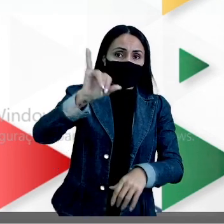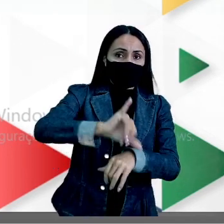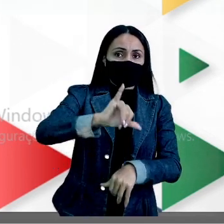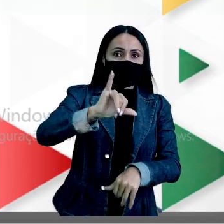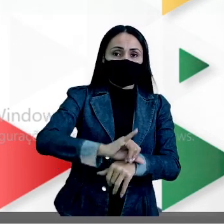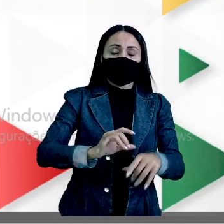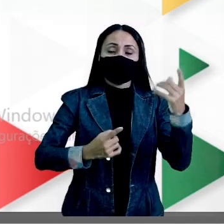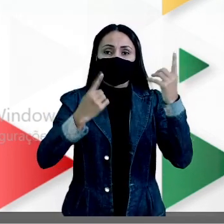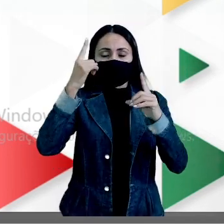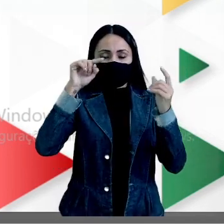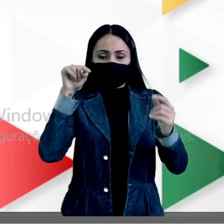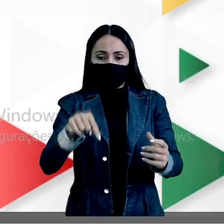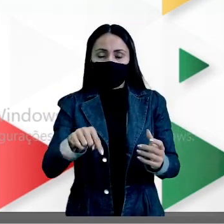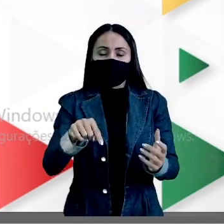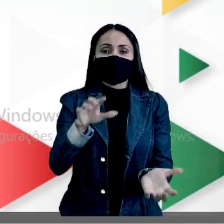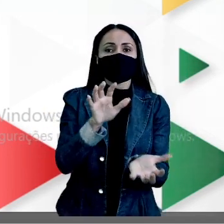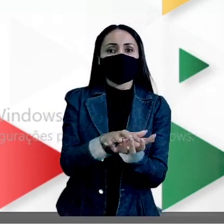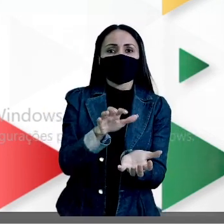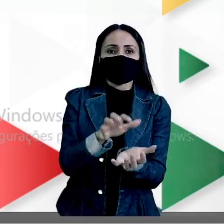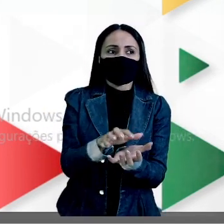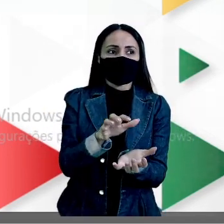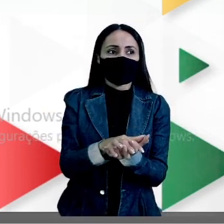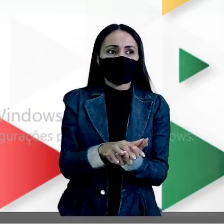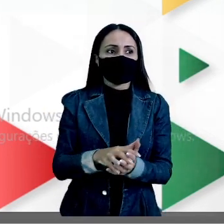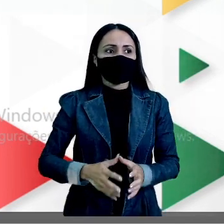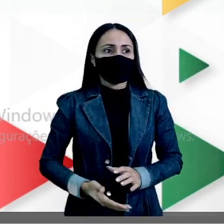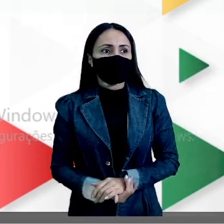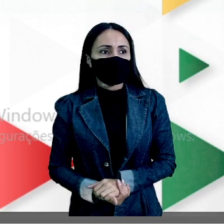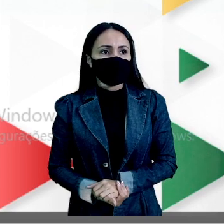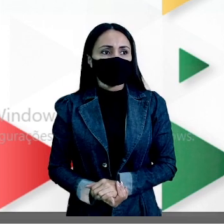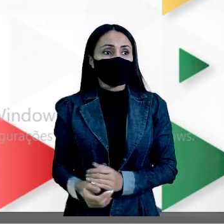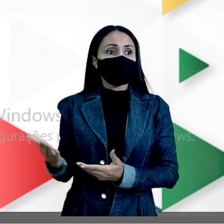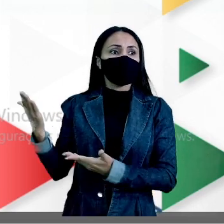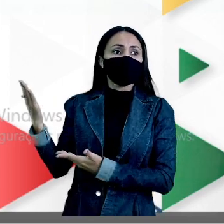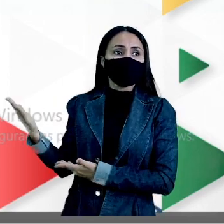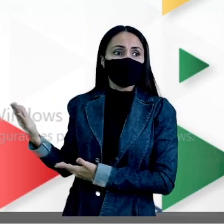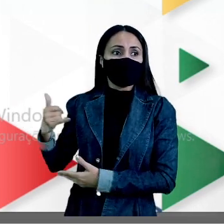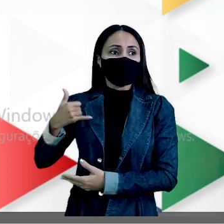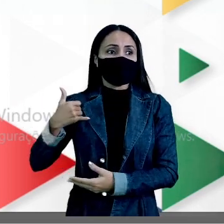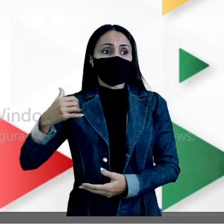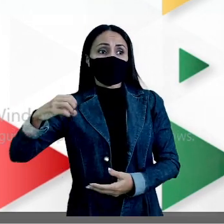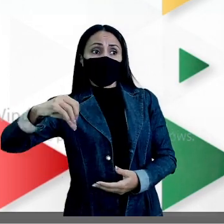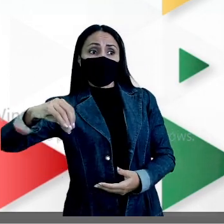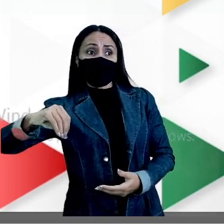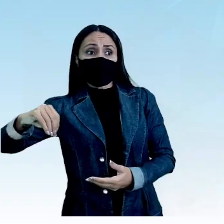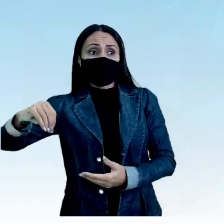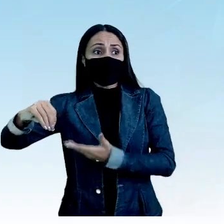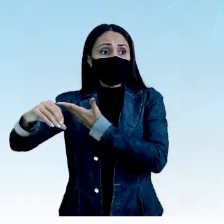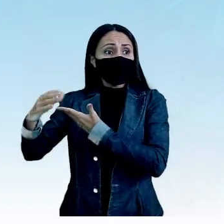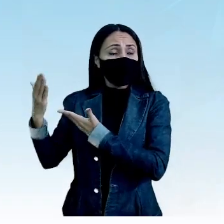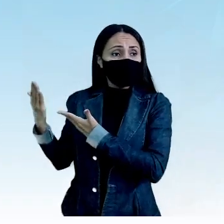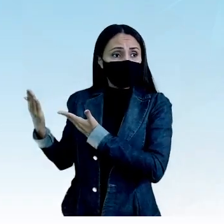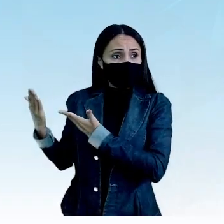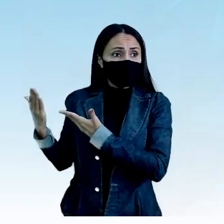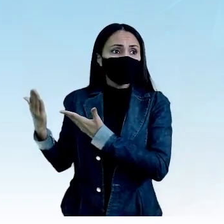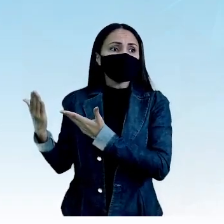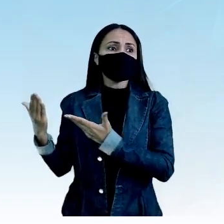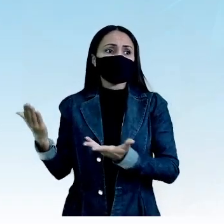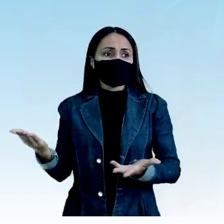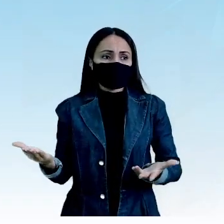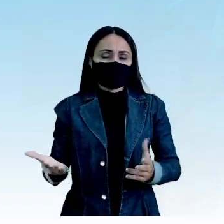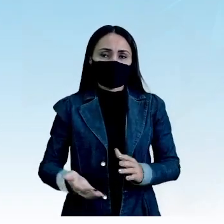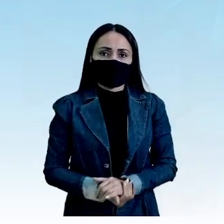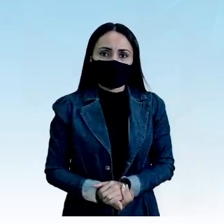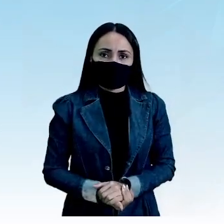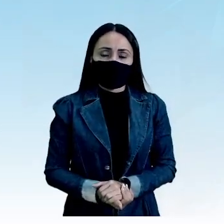em Pernambuco. Então aqui, olha aí. Eita, ele está completando 90 anos, é um senhor de idade, mas que está em plena forma,